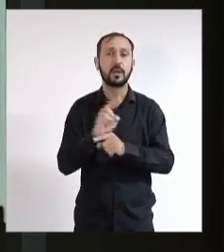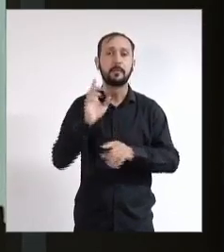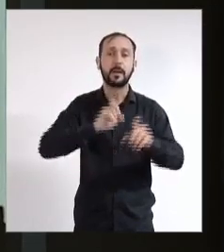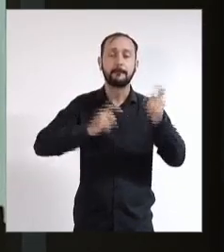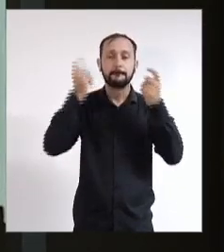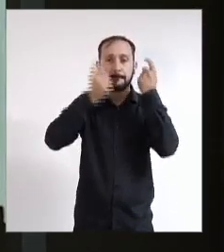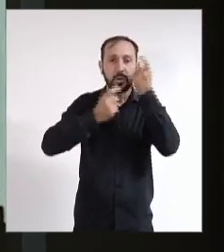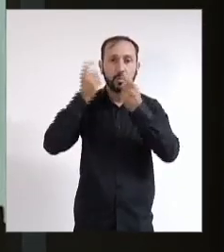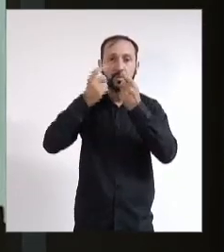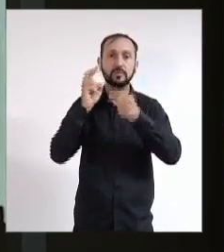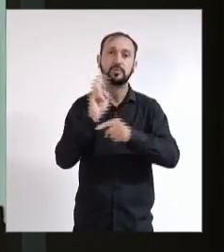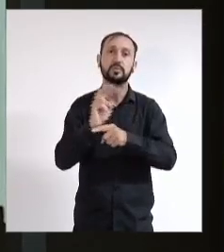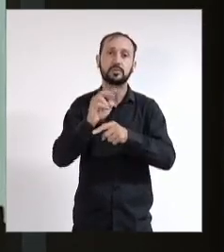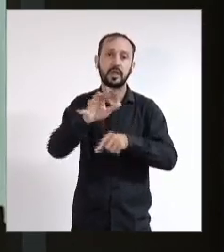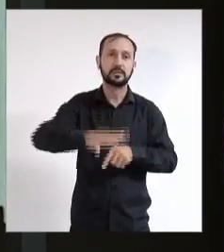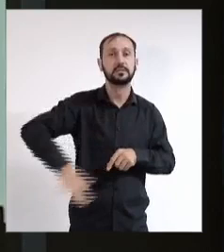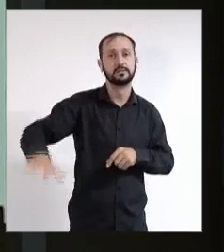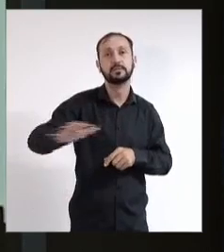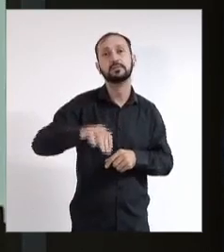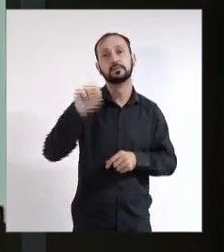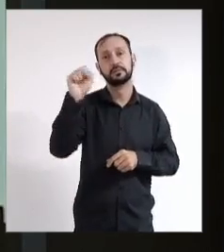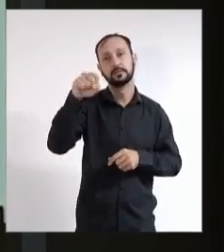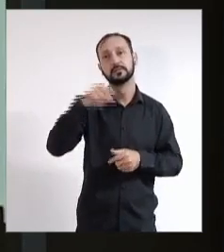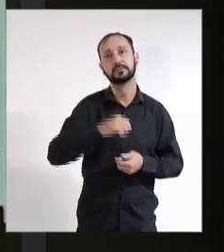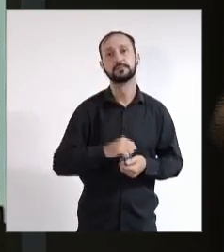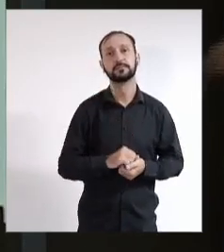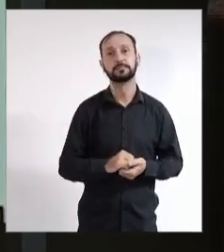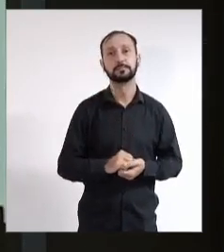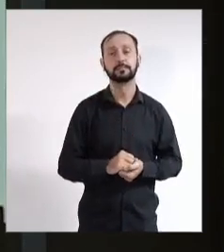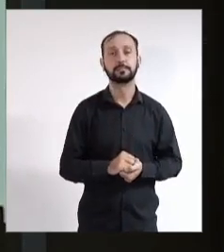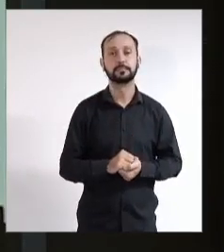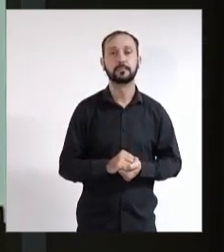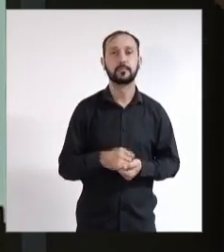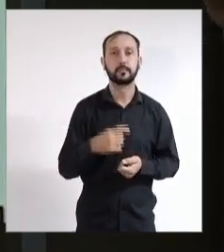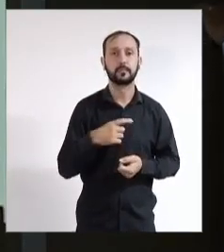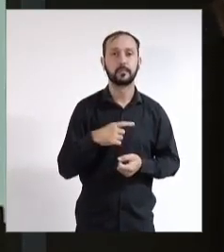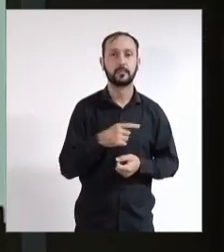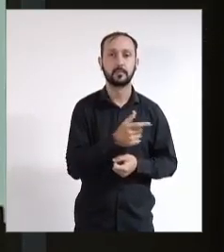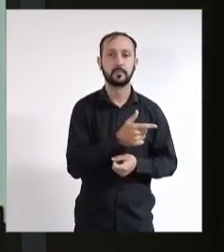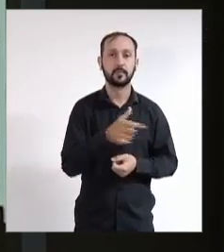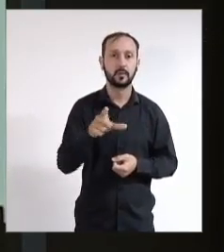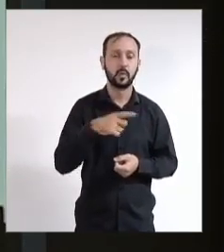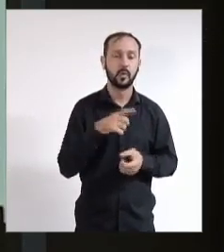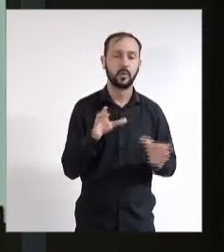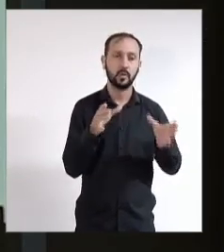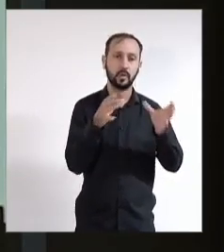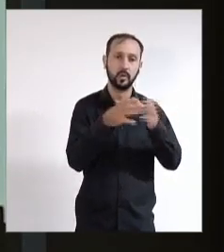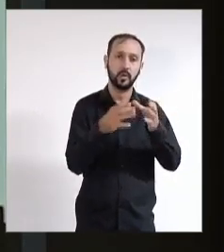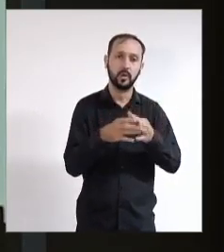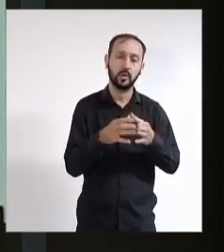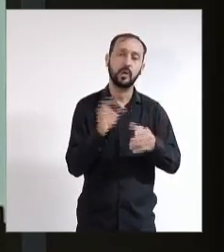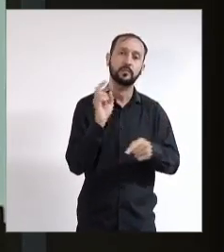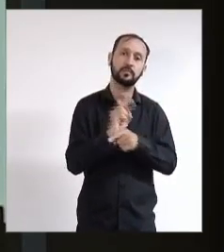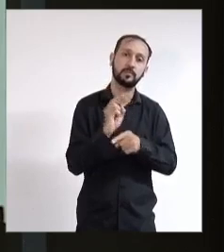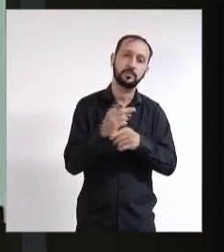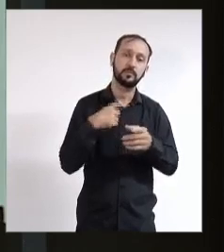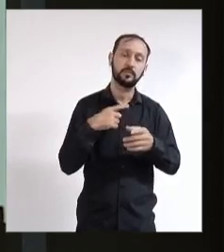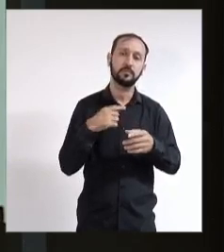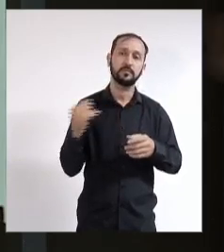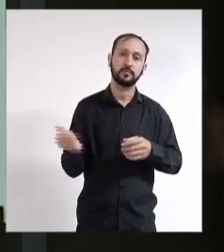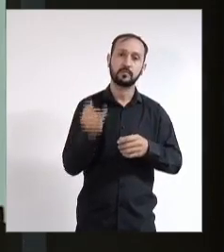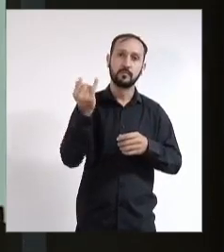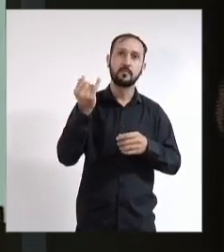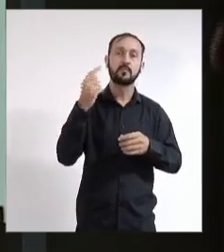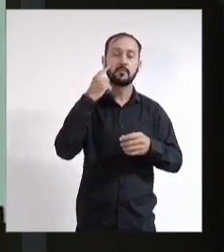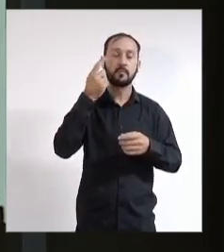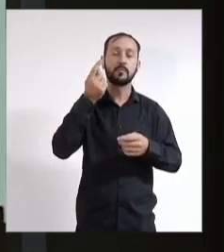de gestão daquela área também de implantação dela e nós temos todas as outras categorias de unidade de conservação a área de relevante interesse ecológico